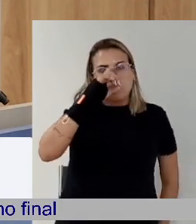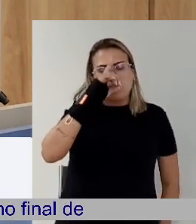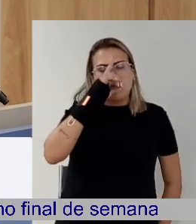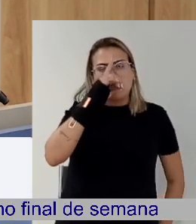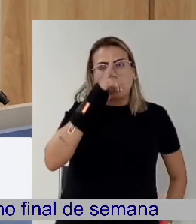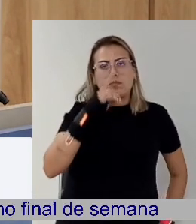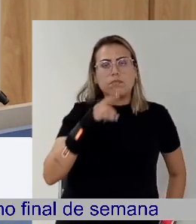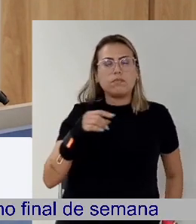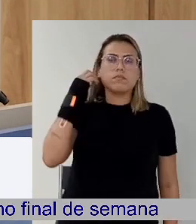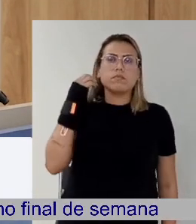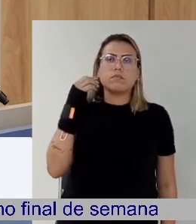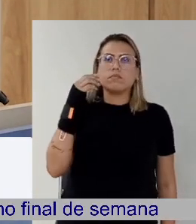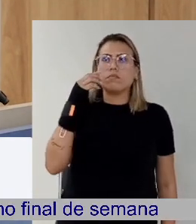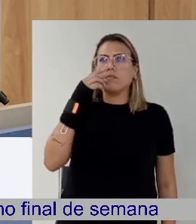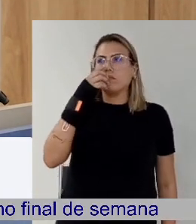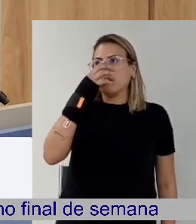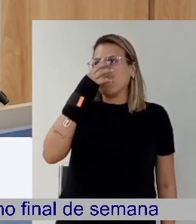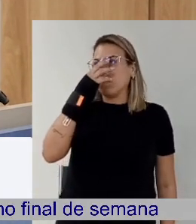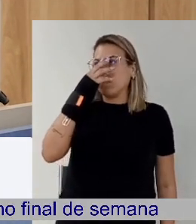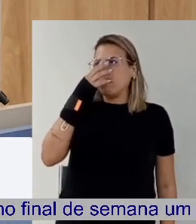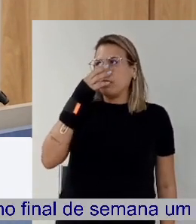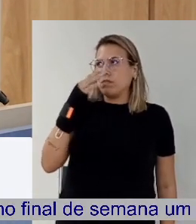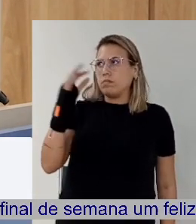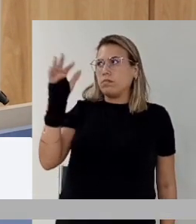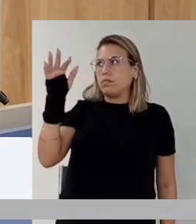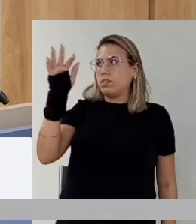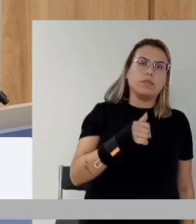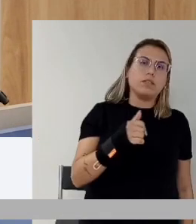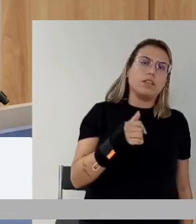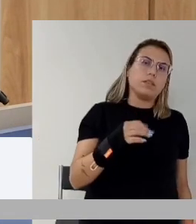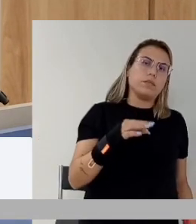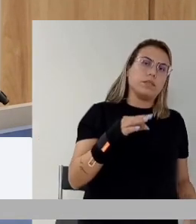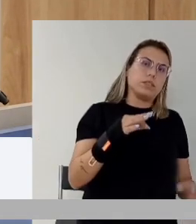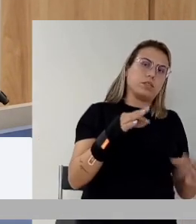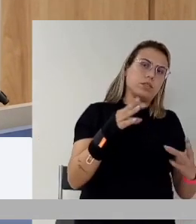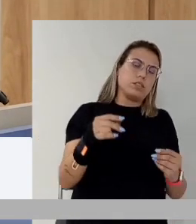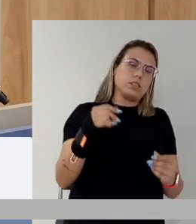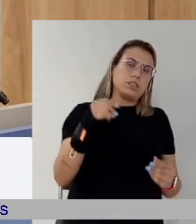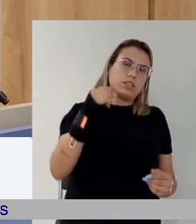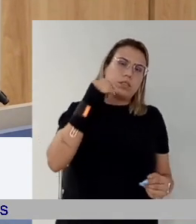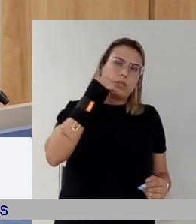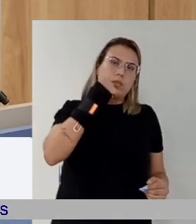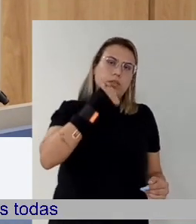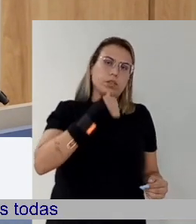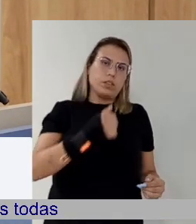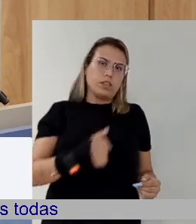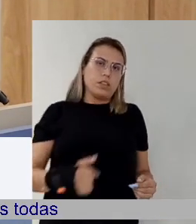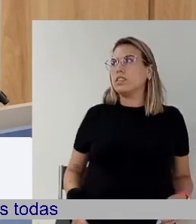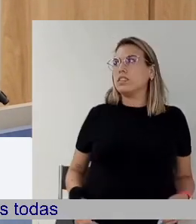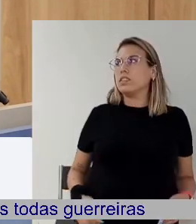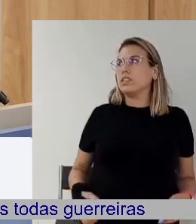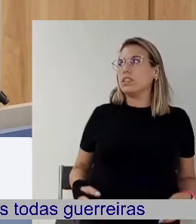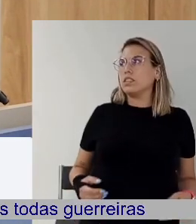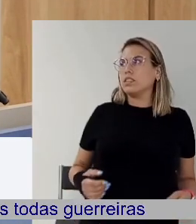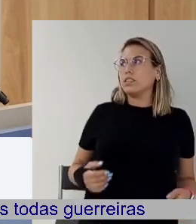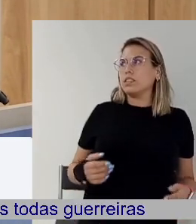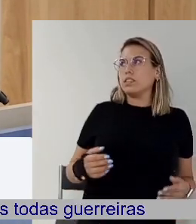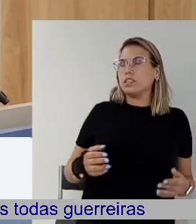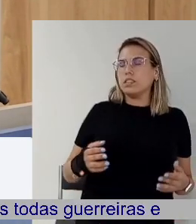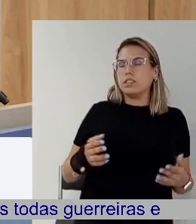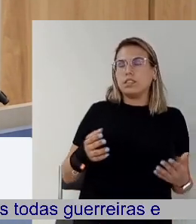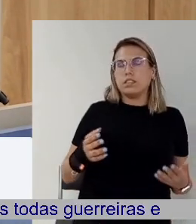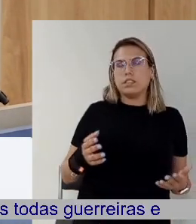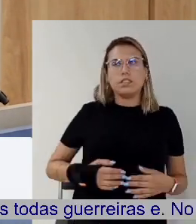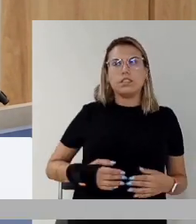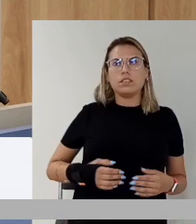semana um feliz dia da mulher para todas as mulheres todas guerreiras e